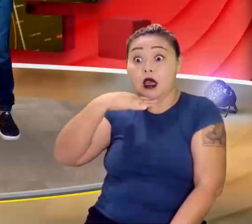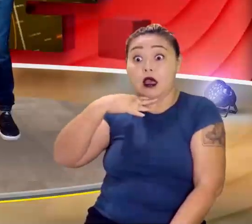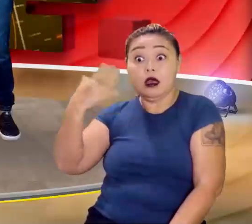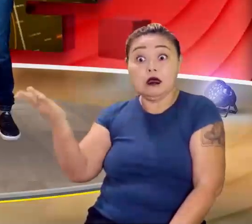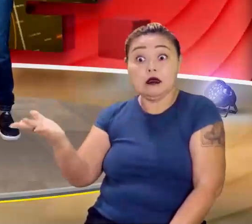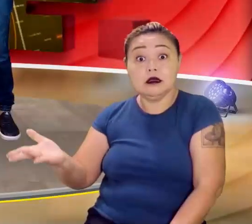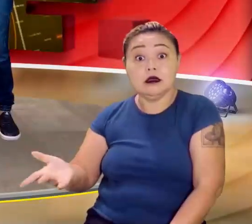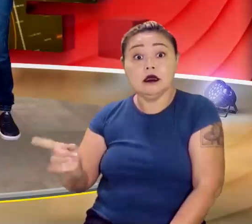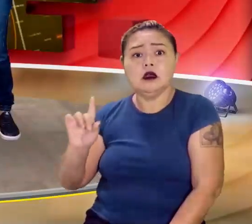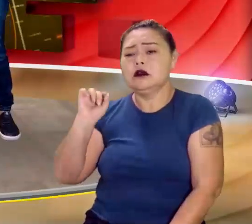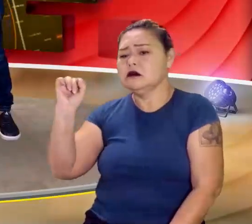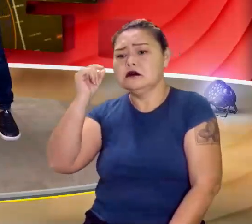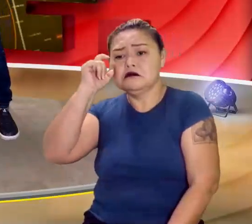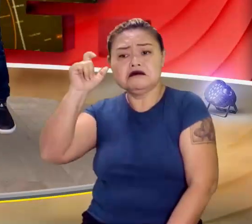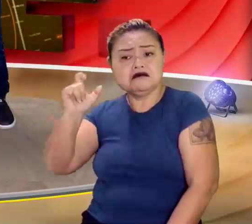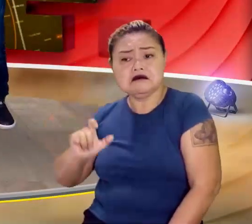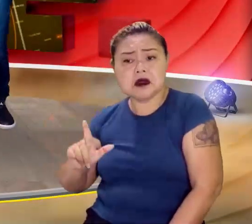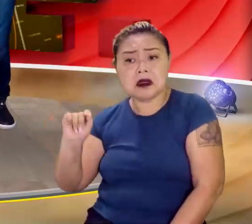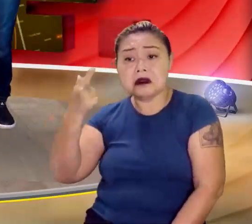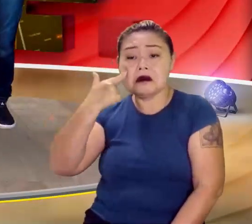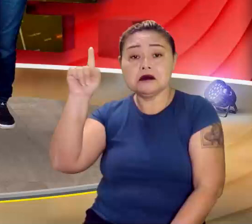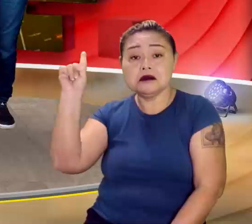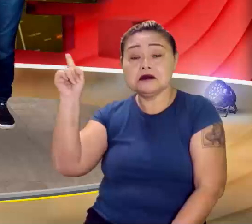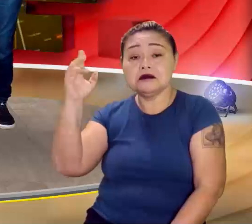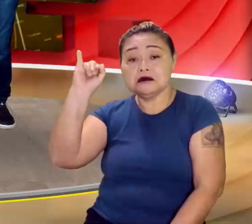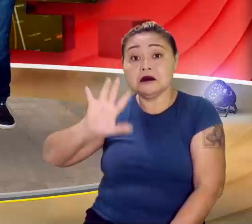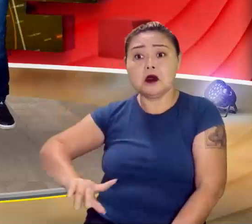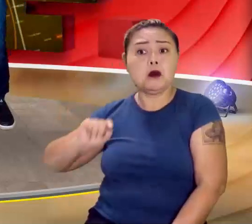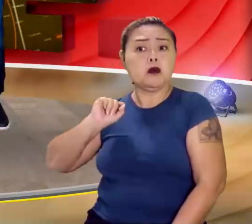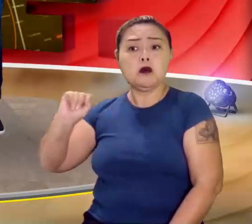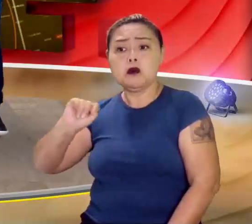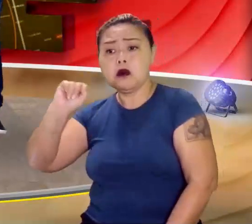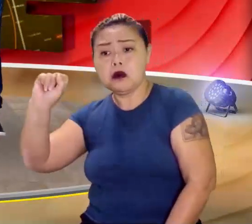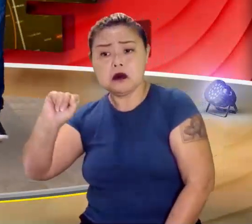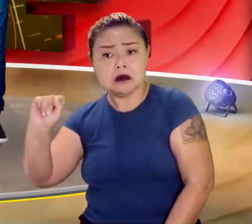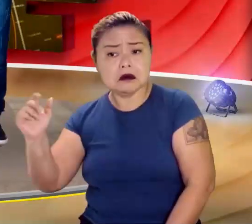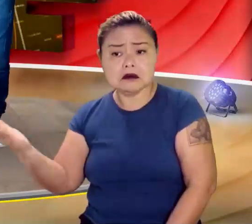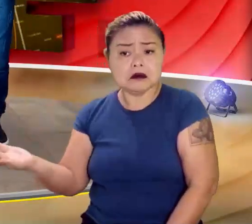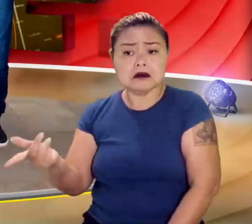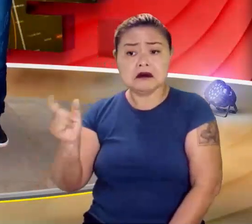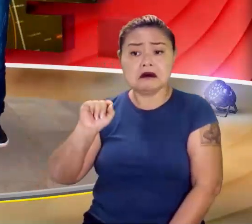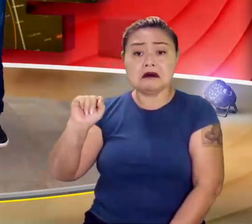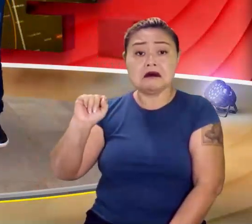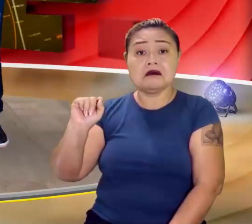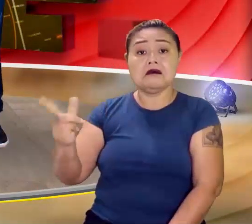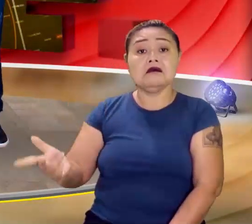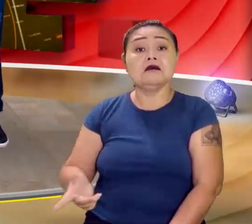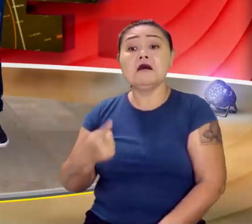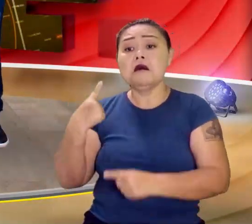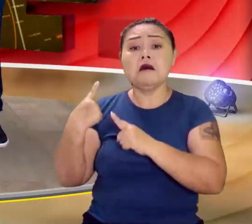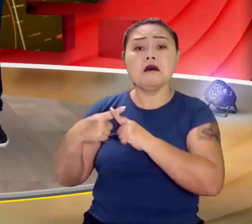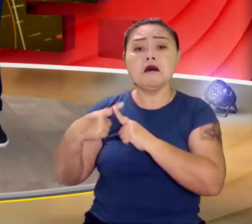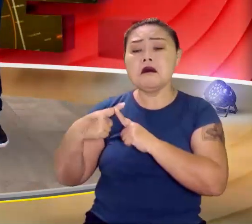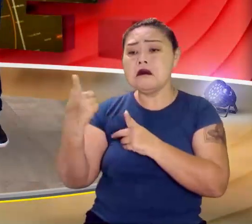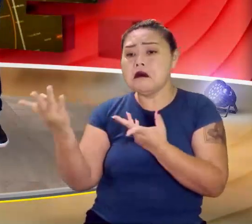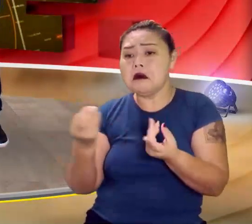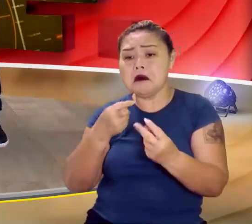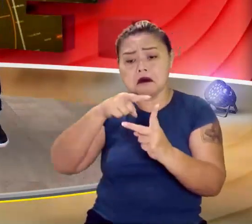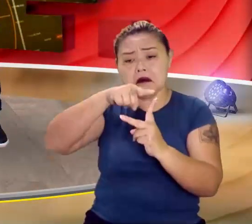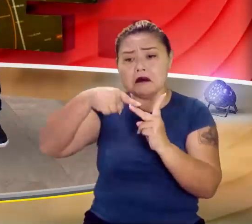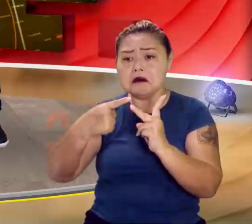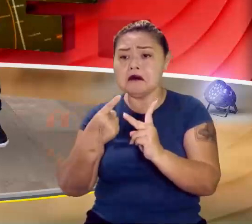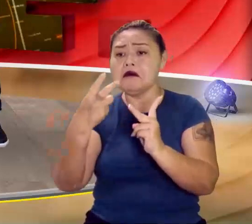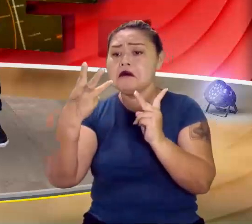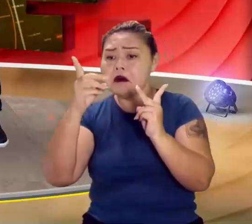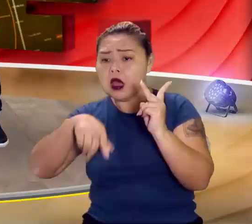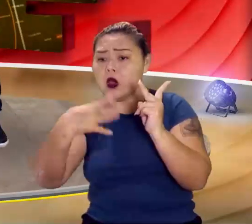gente, indignado. O que é isso? Vou tirar meu óculos aqui. O que é isso? Indignado. Indignado. Por que raiz cúbica de